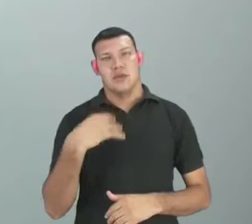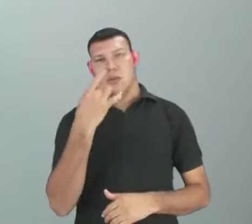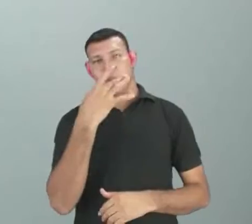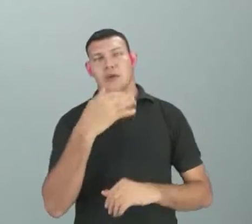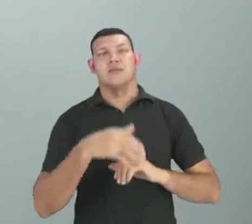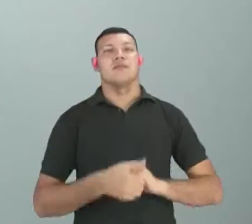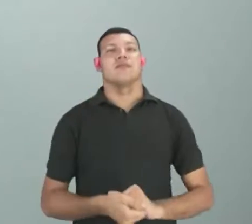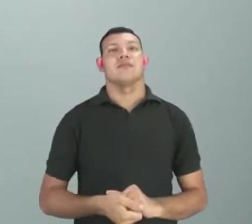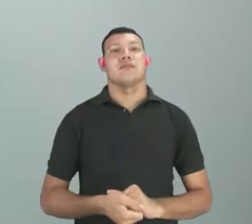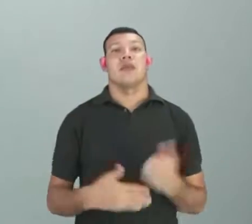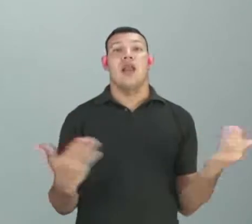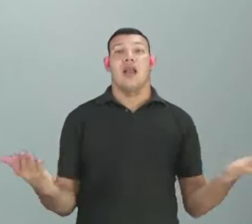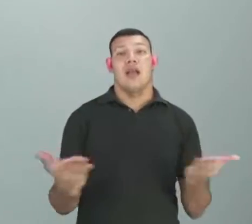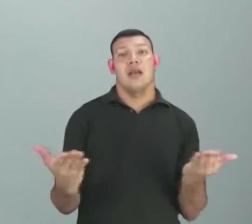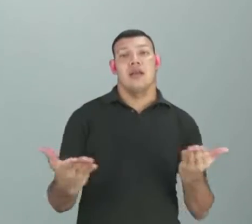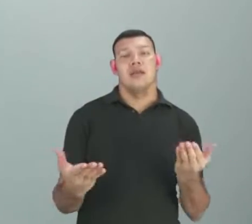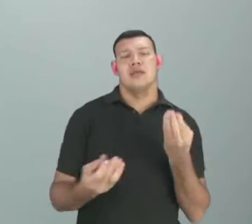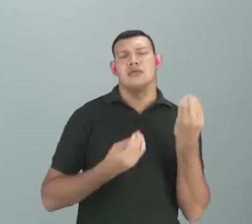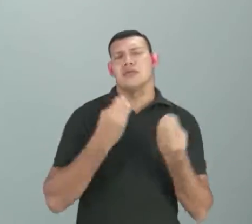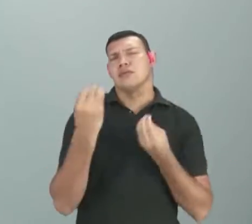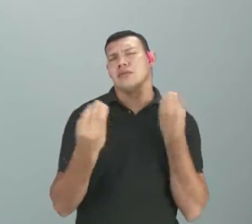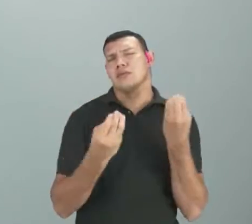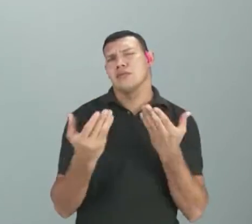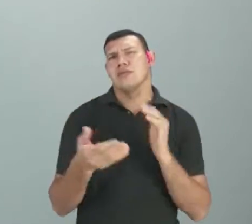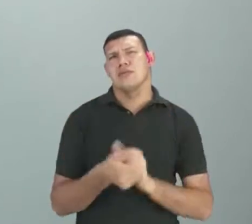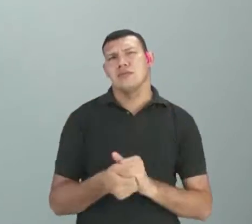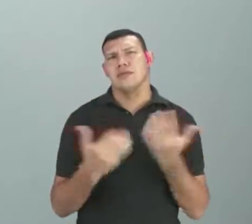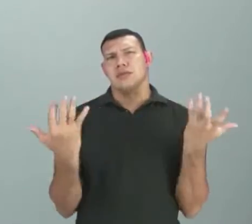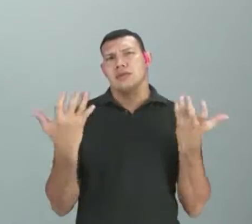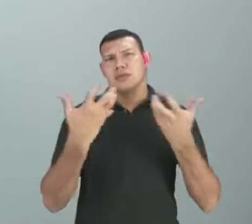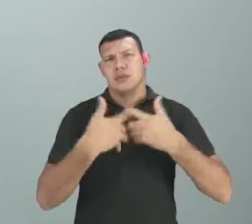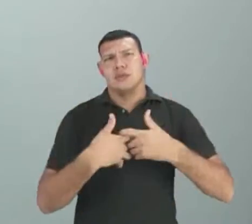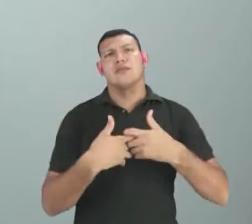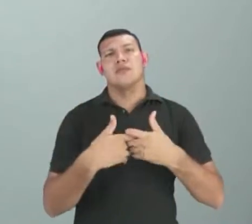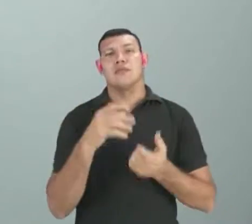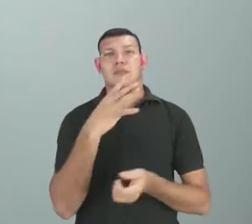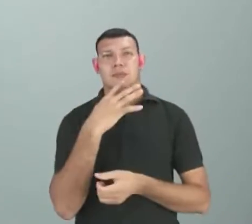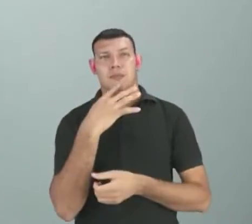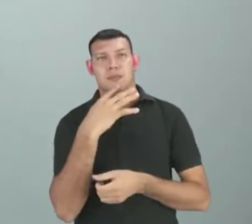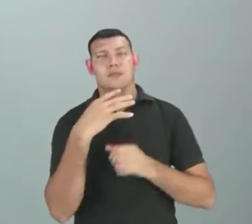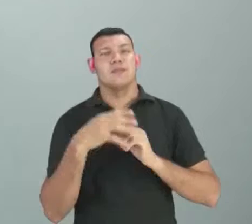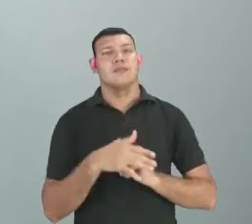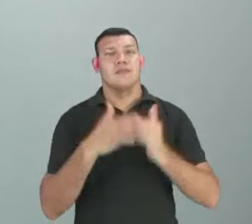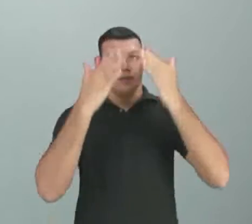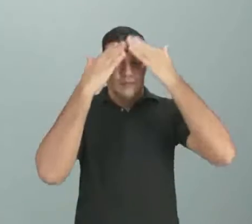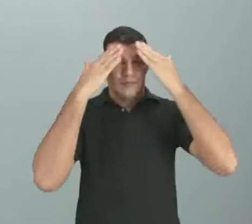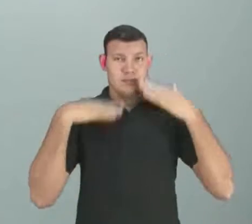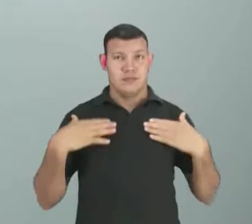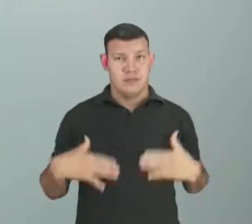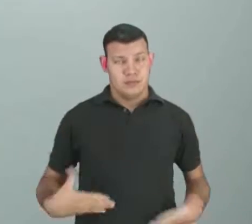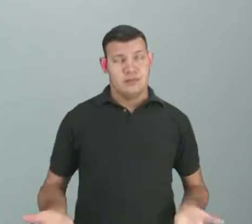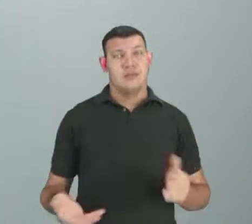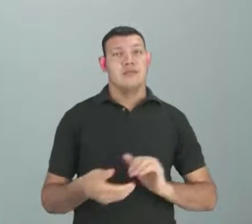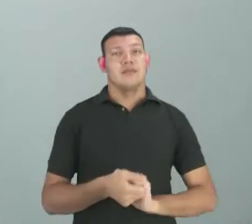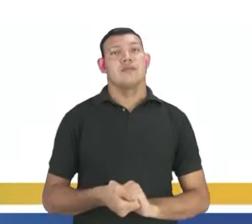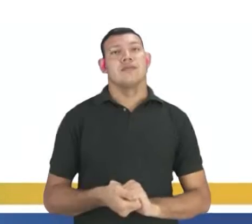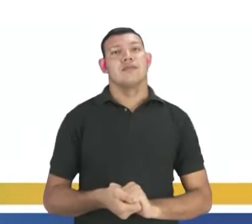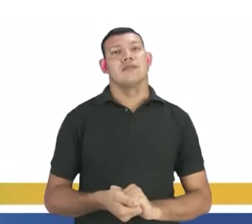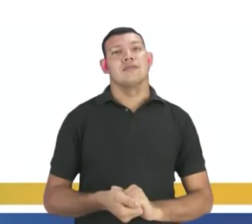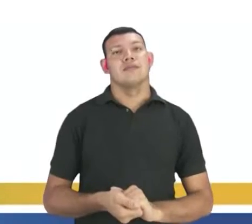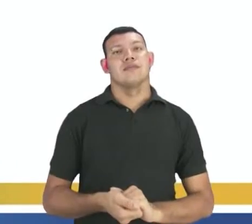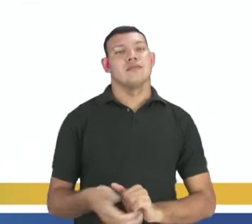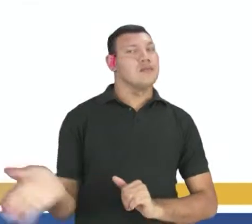né? E a gente vai ver como é que as lutas interferem sobre o conhecimento sobre o nosso corpo, né? Vamos